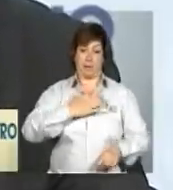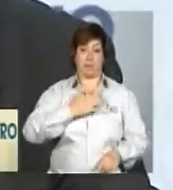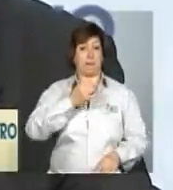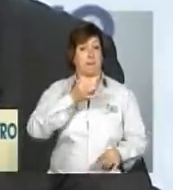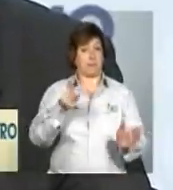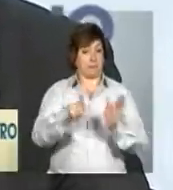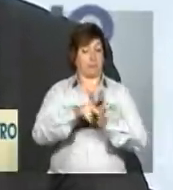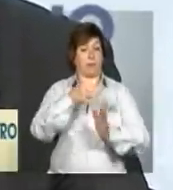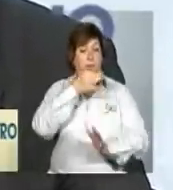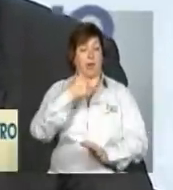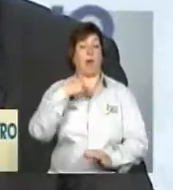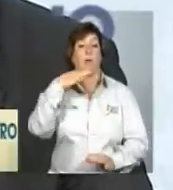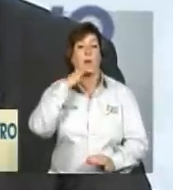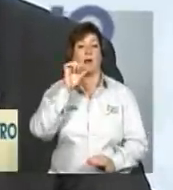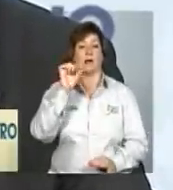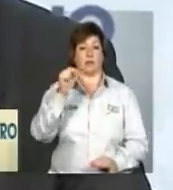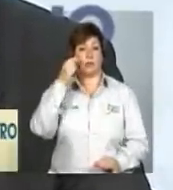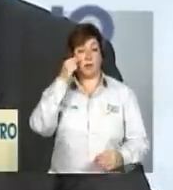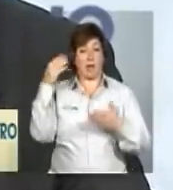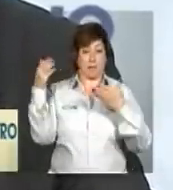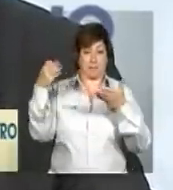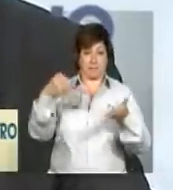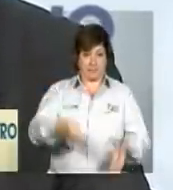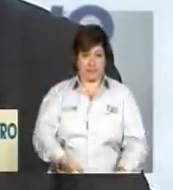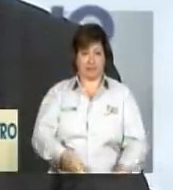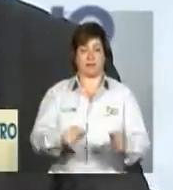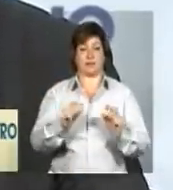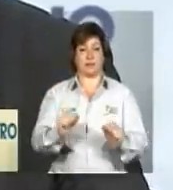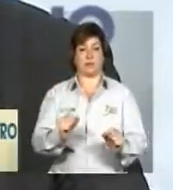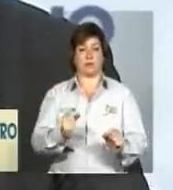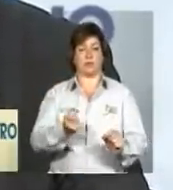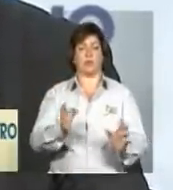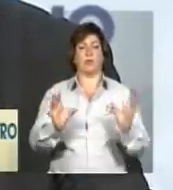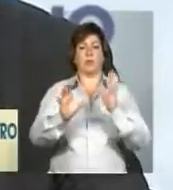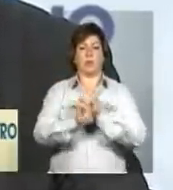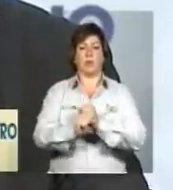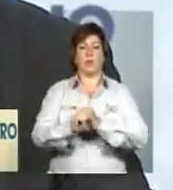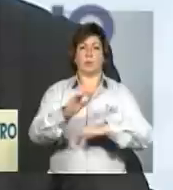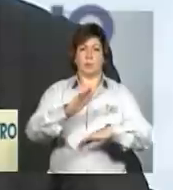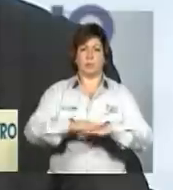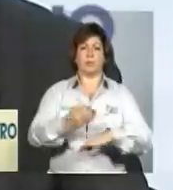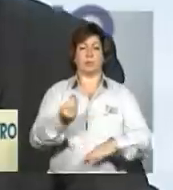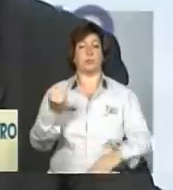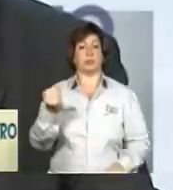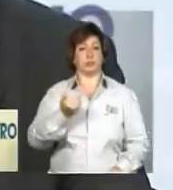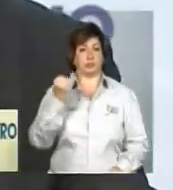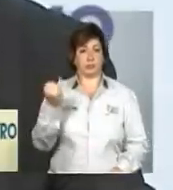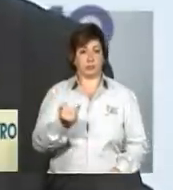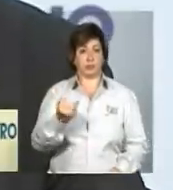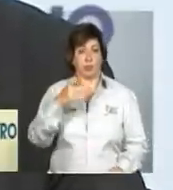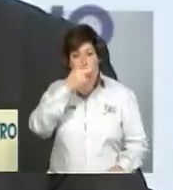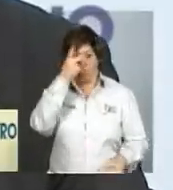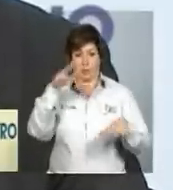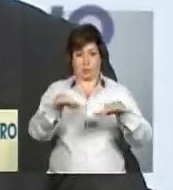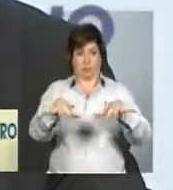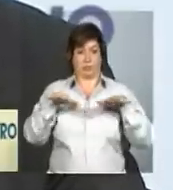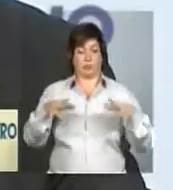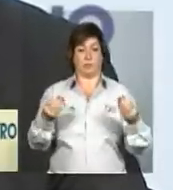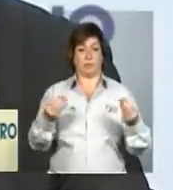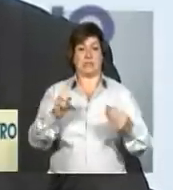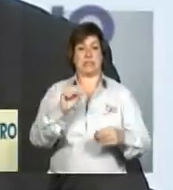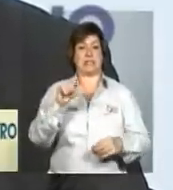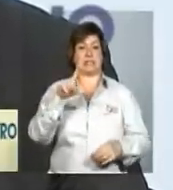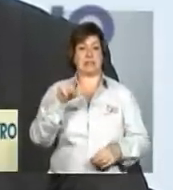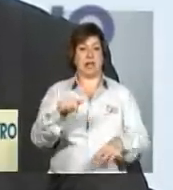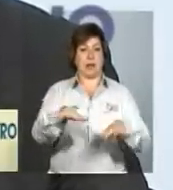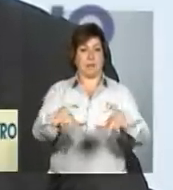acho que a presença de um número muito significativo de em termos de público, na sala do